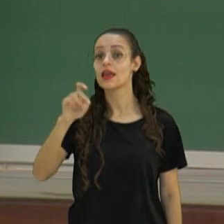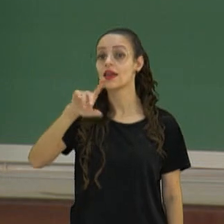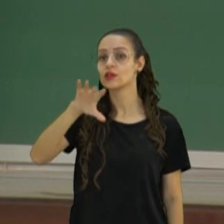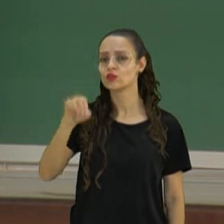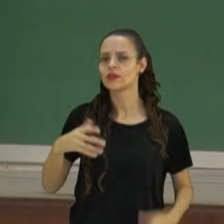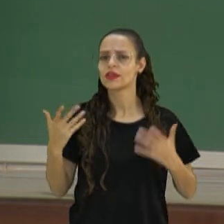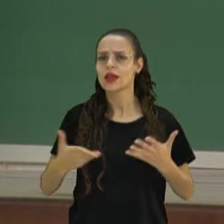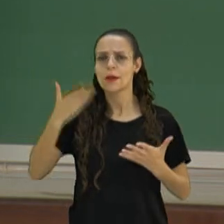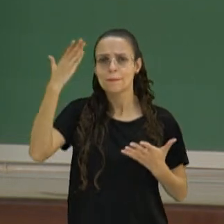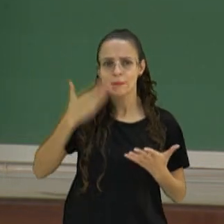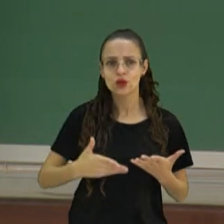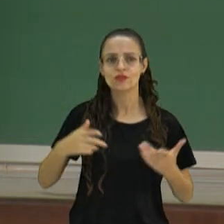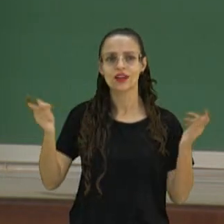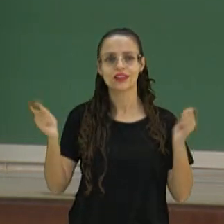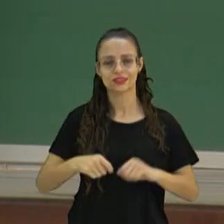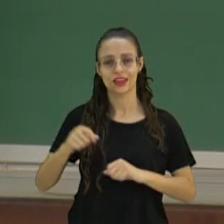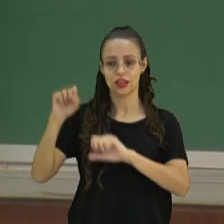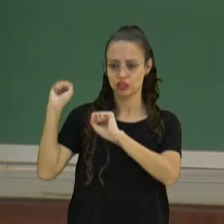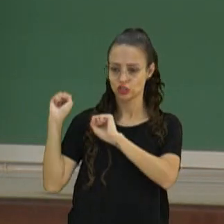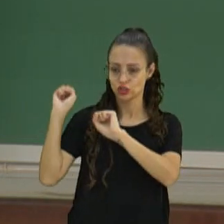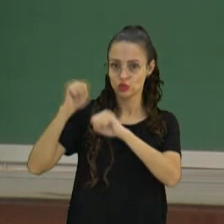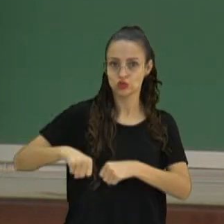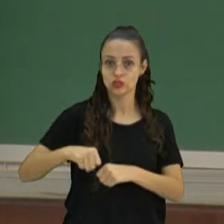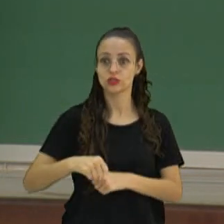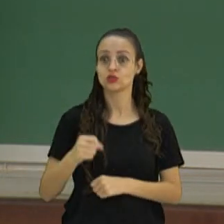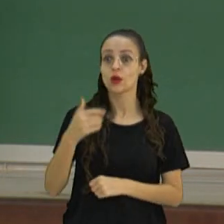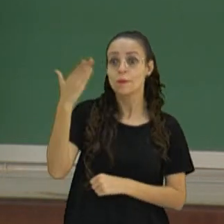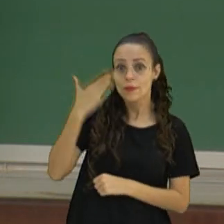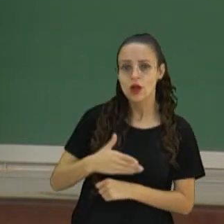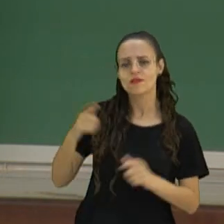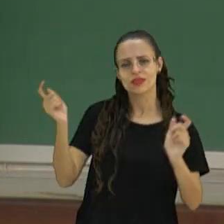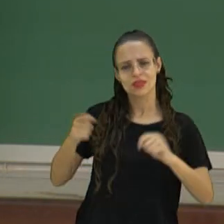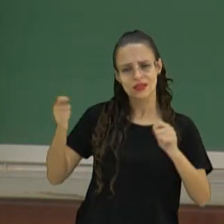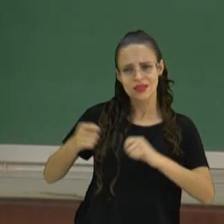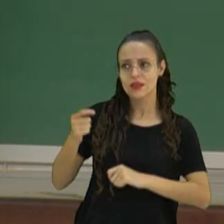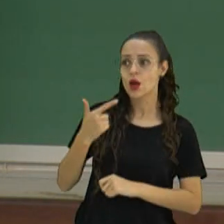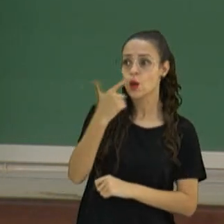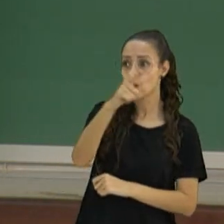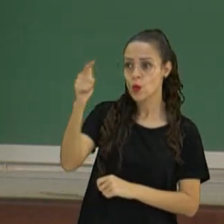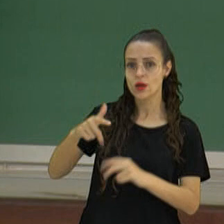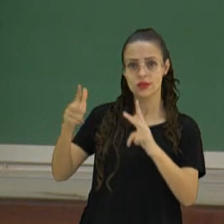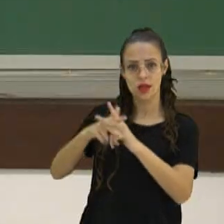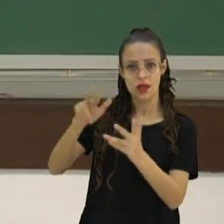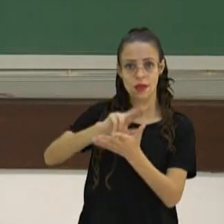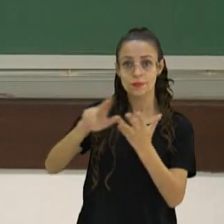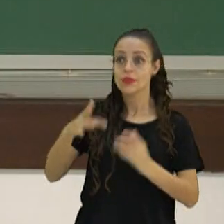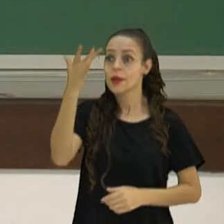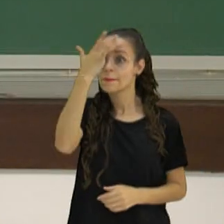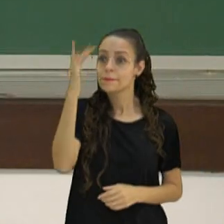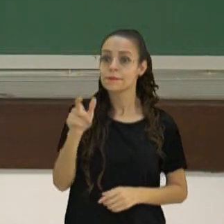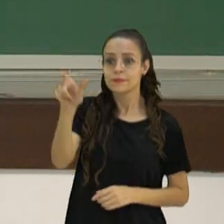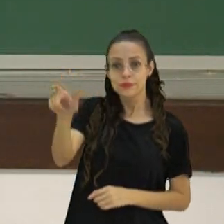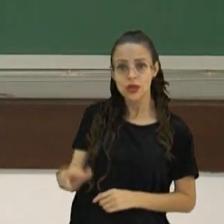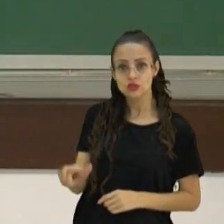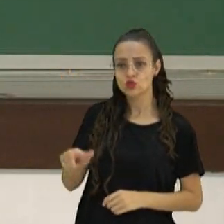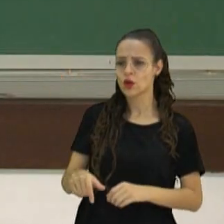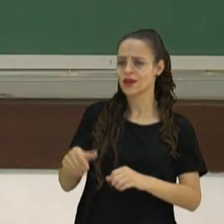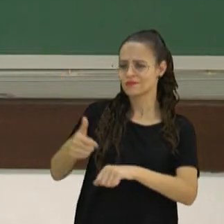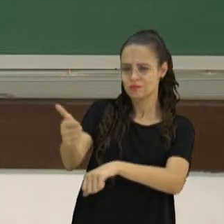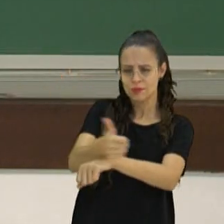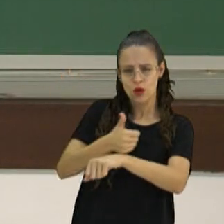a eficiência do jiu-jitsu perante as outras artes marciais, né? Então, ele pegava pessoas que eram especialistas em